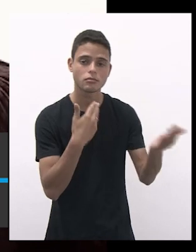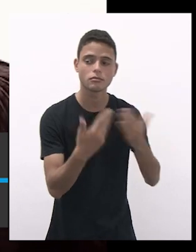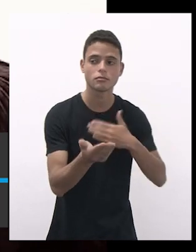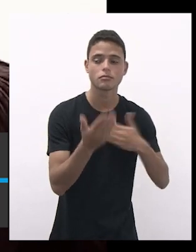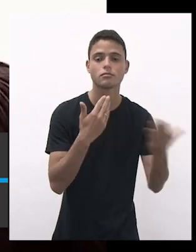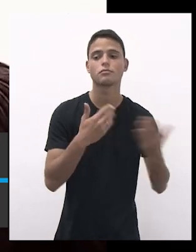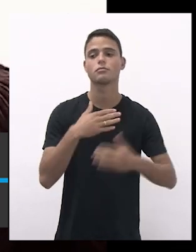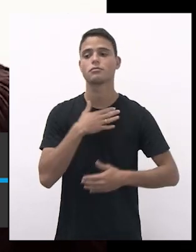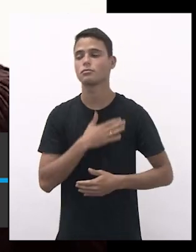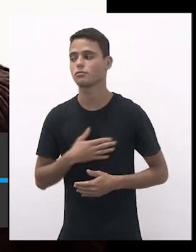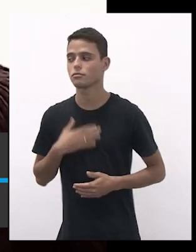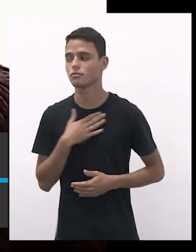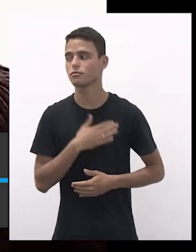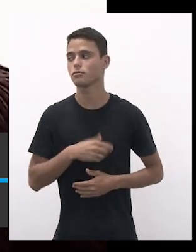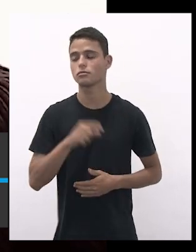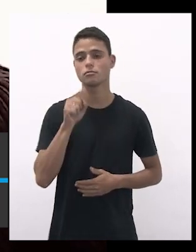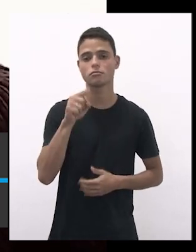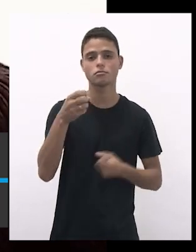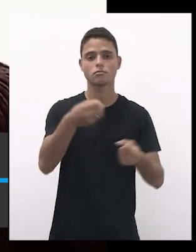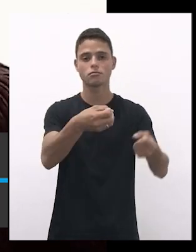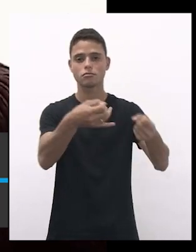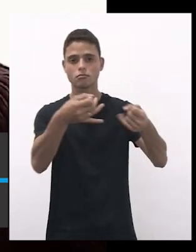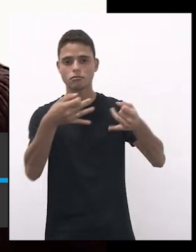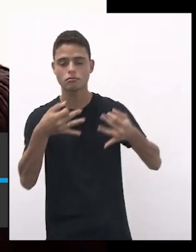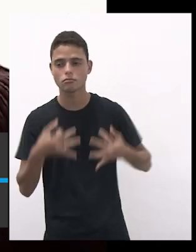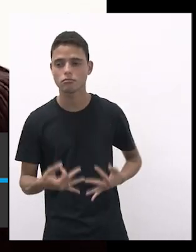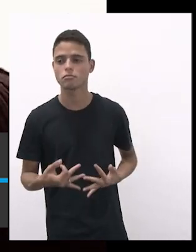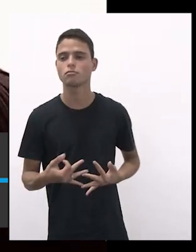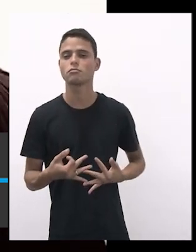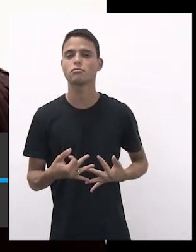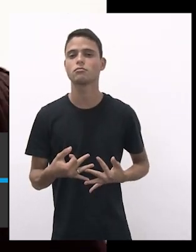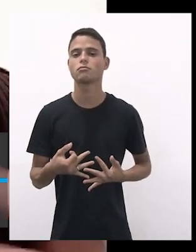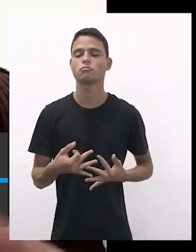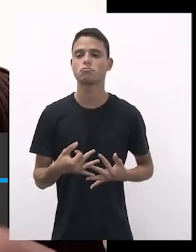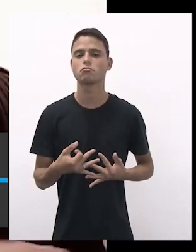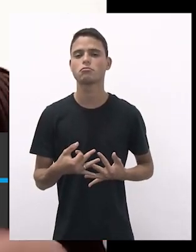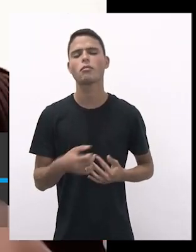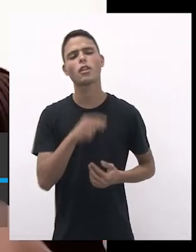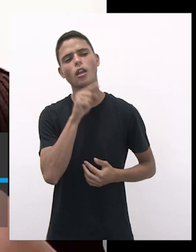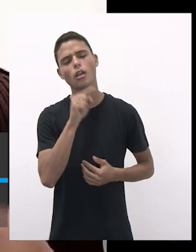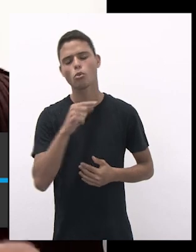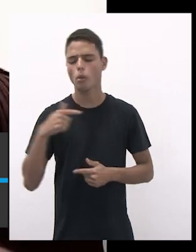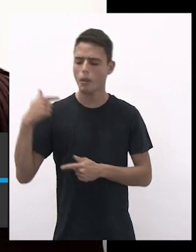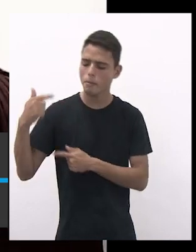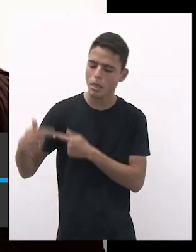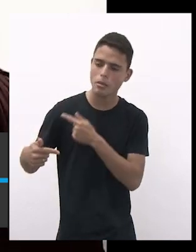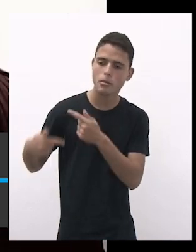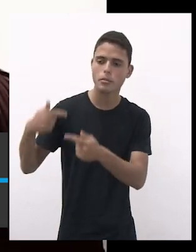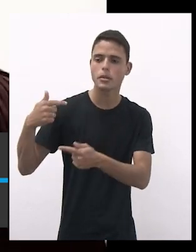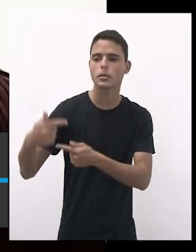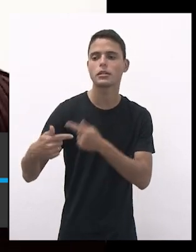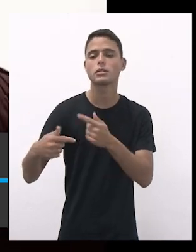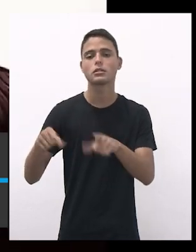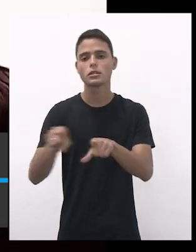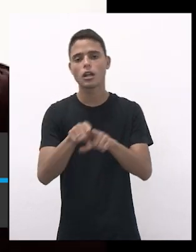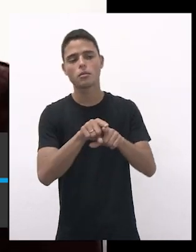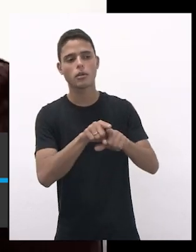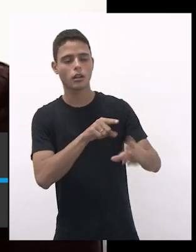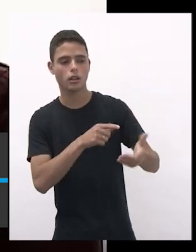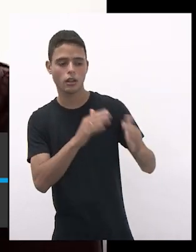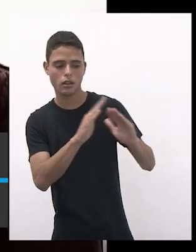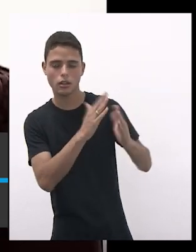eu gostaria que você nos contasse um pouquinho sobre a sua trajetória leitora e